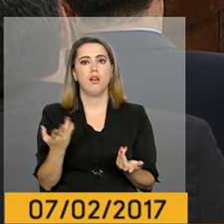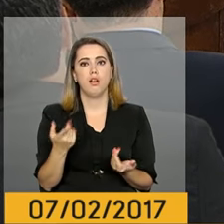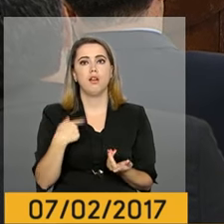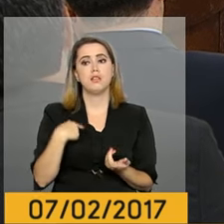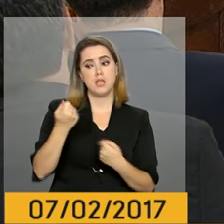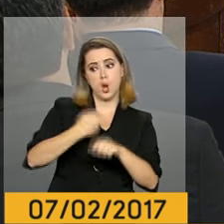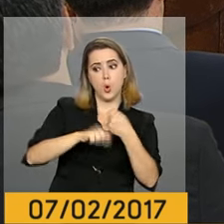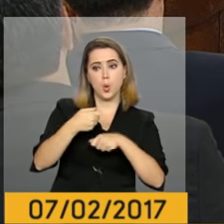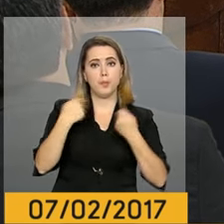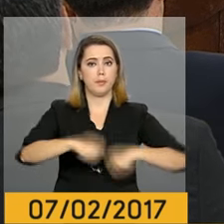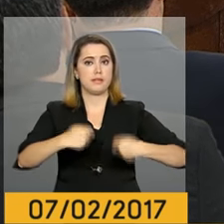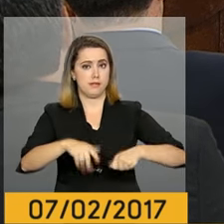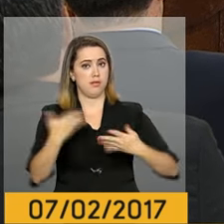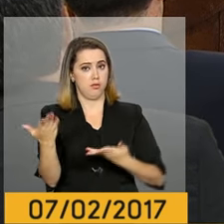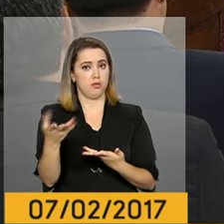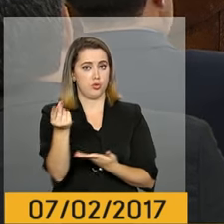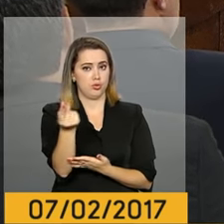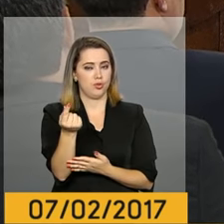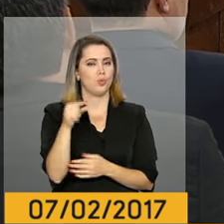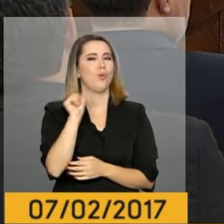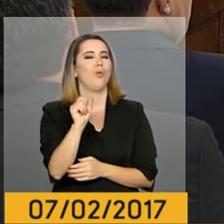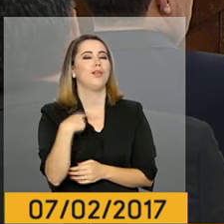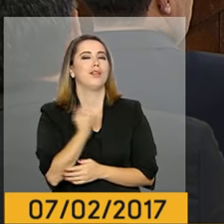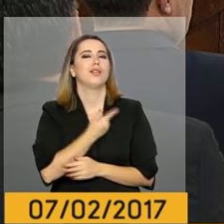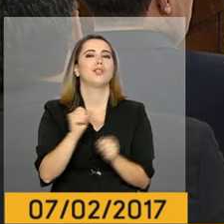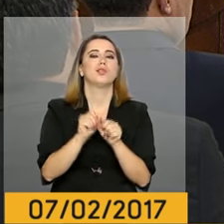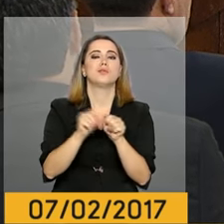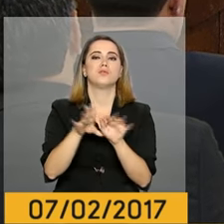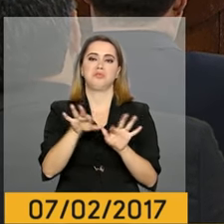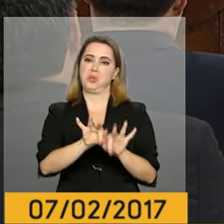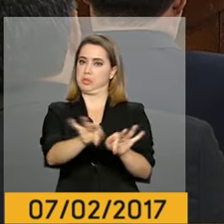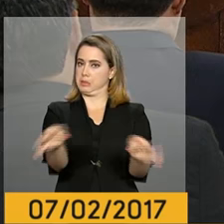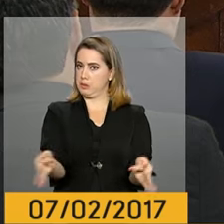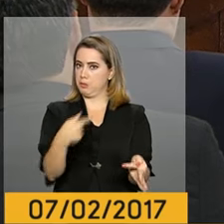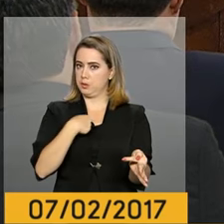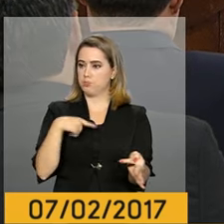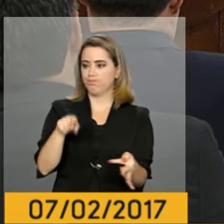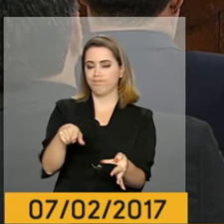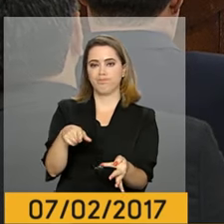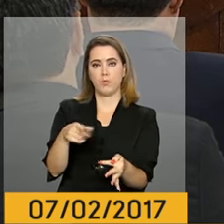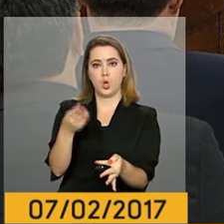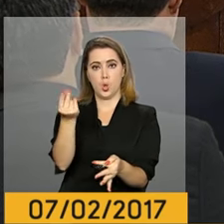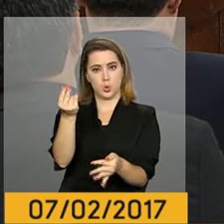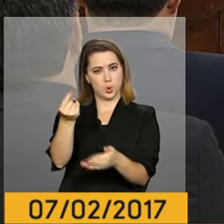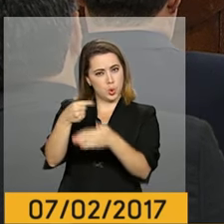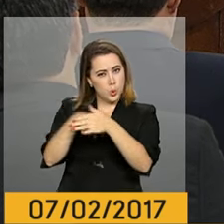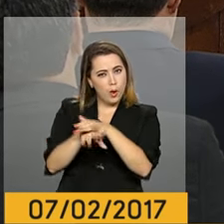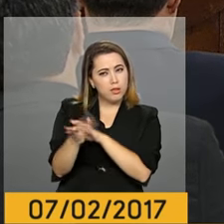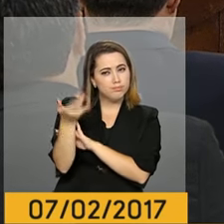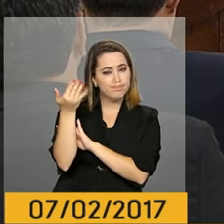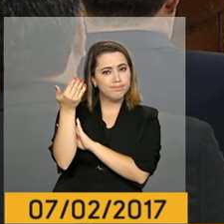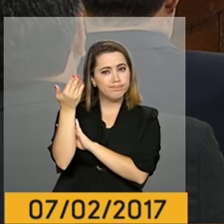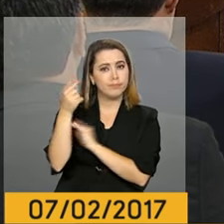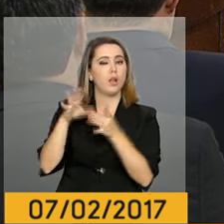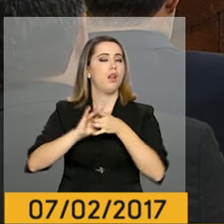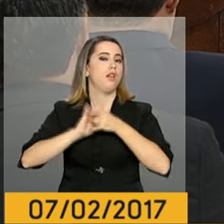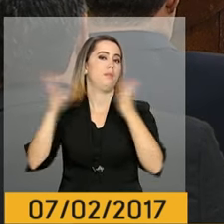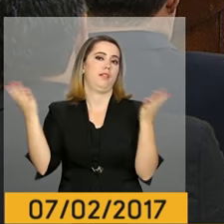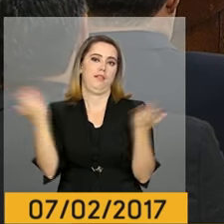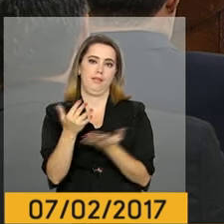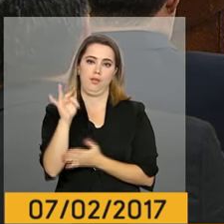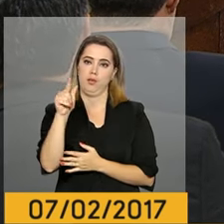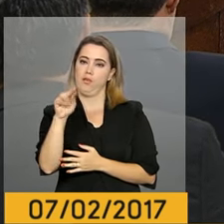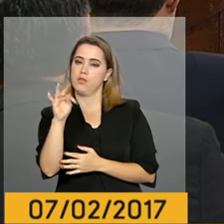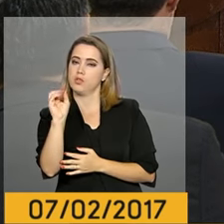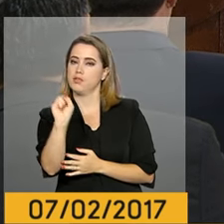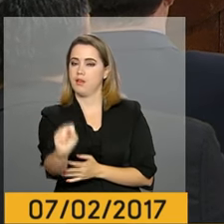bilhões de reais. Ora bem, o que fizemos? Uma coisa singela também. Liberamos as contas inativas do Fundo de Garantia, que